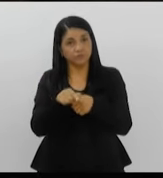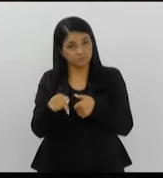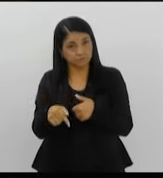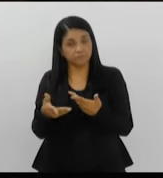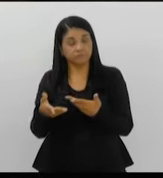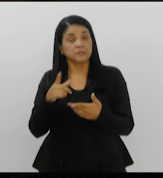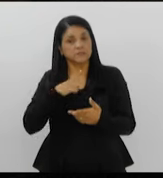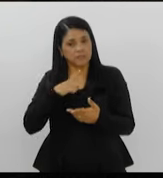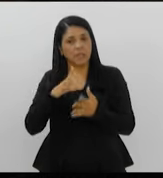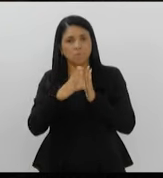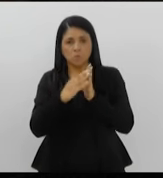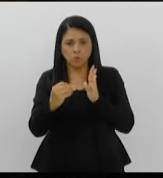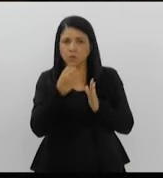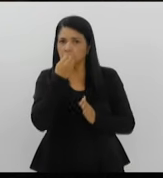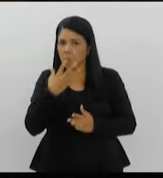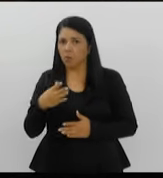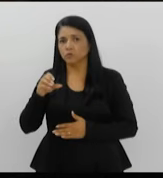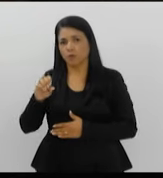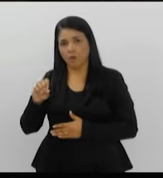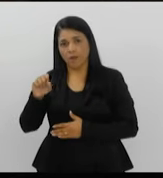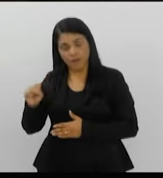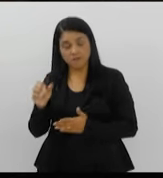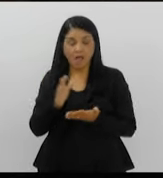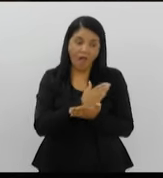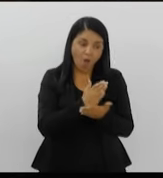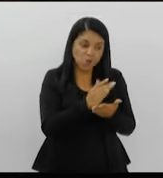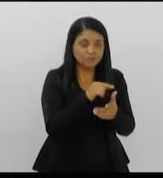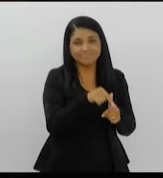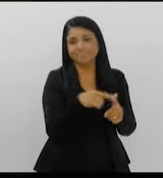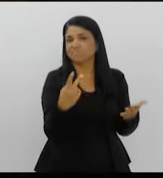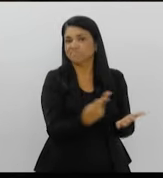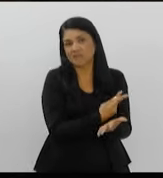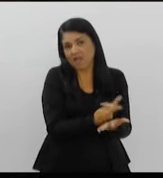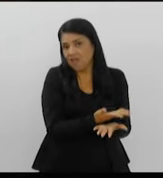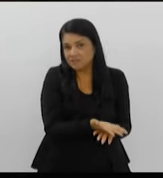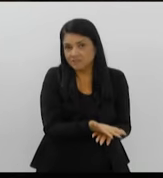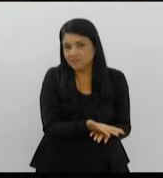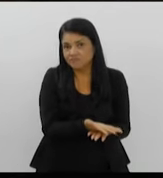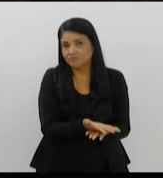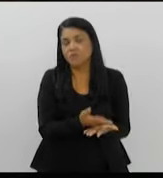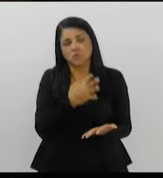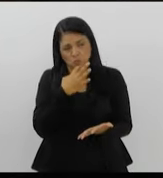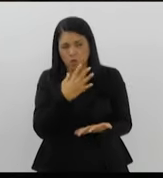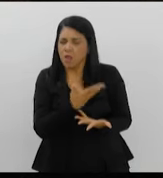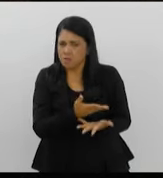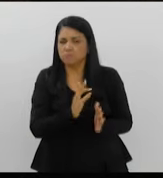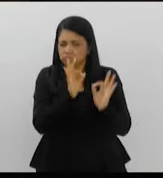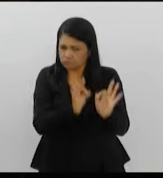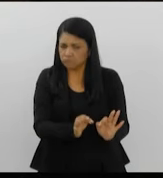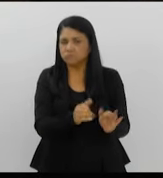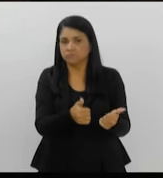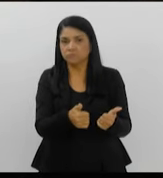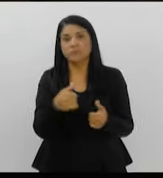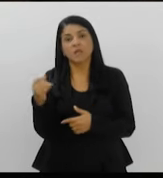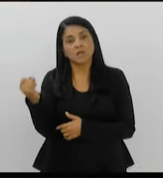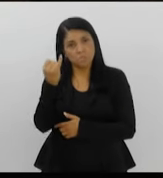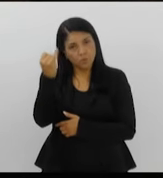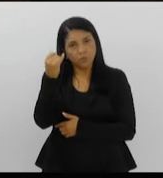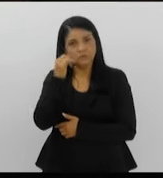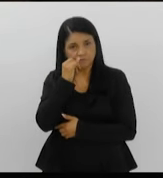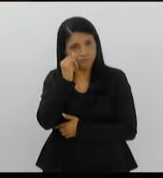bom modelo de gestão por OS, e a gente tem algumas que não deram certo, muitas que não deram certo, e a gente reconhece isso. Importante dizer